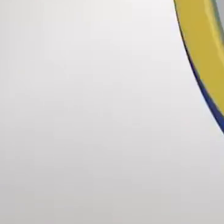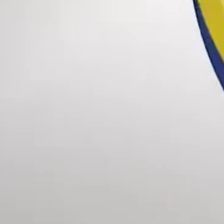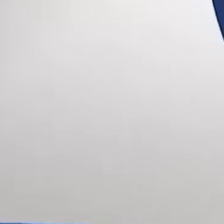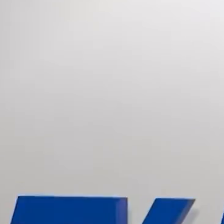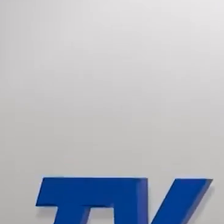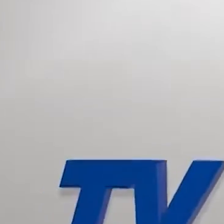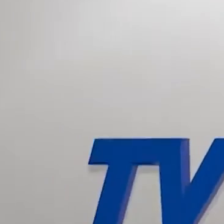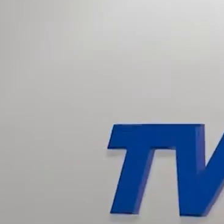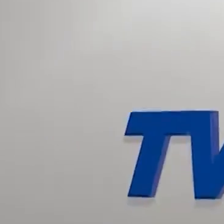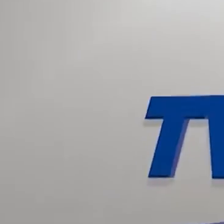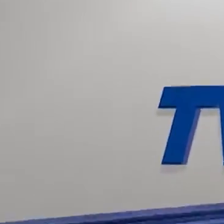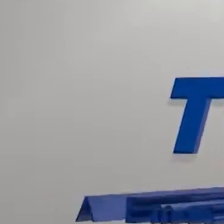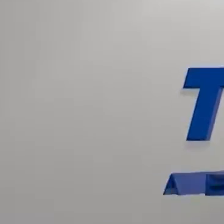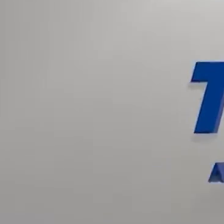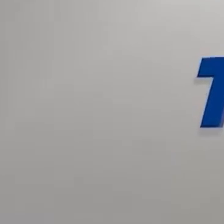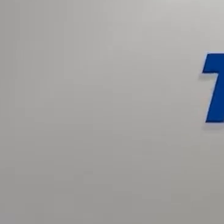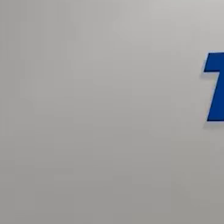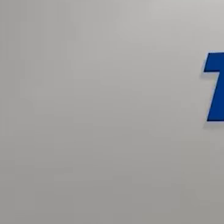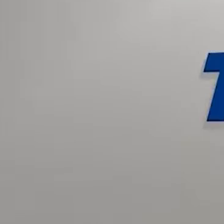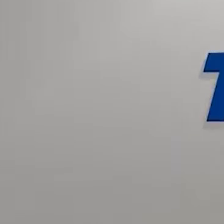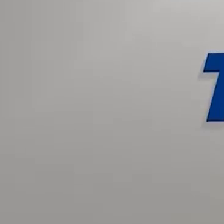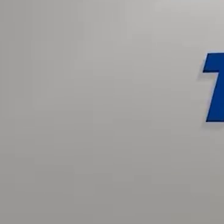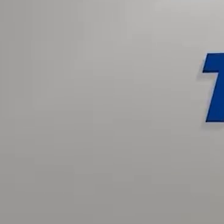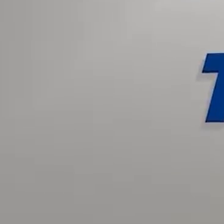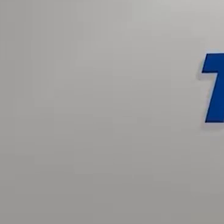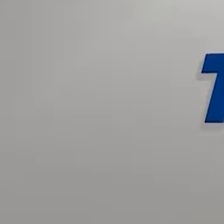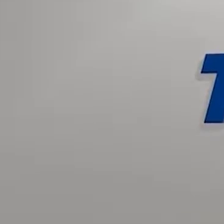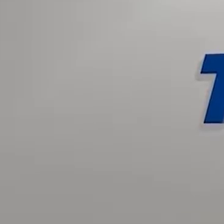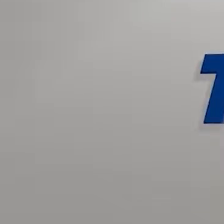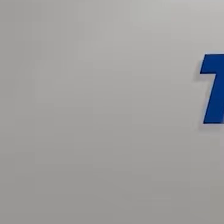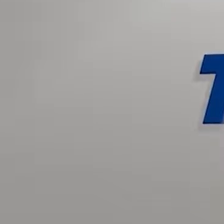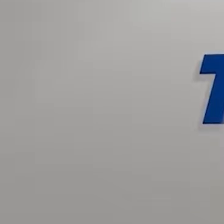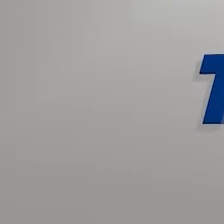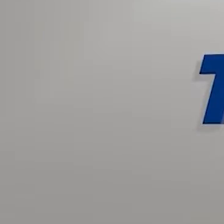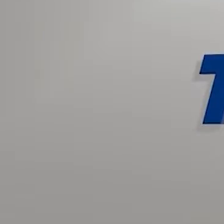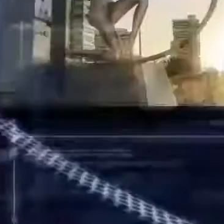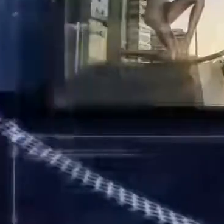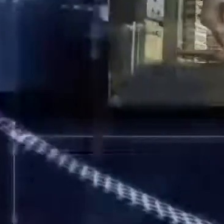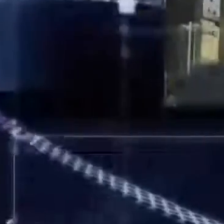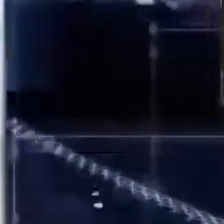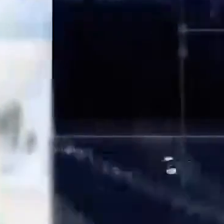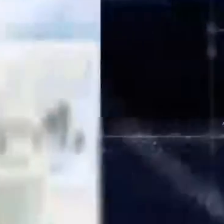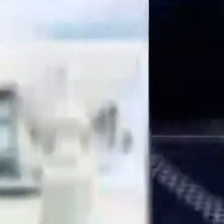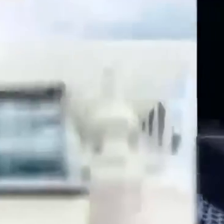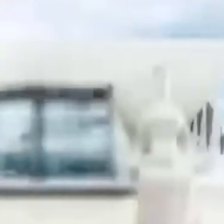TV Fortaleza, a emissora da Casa do Povo.